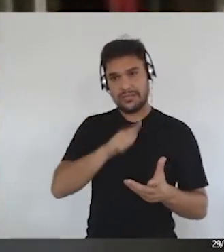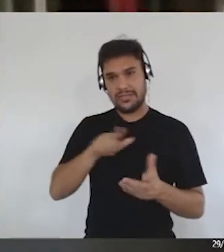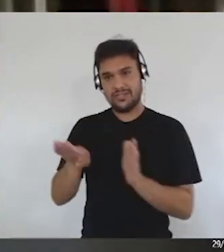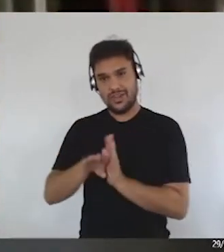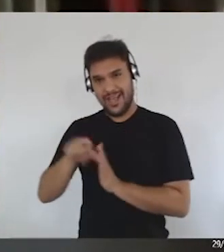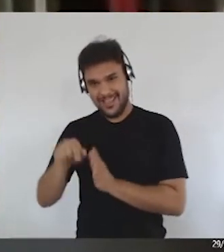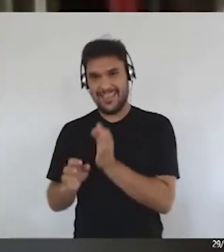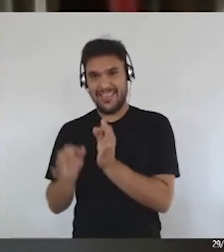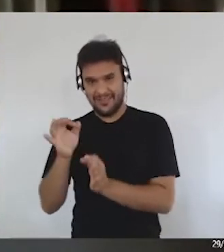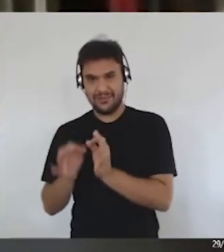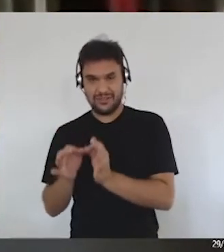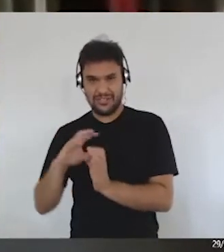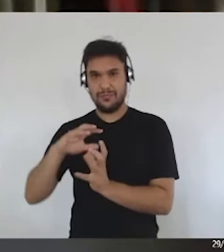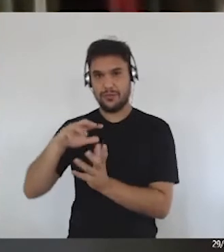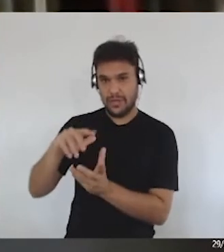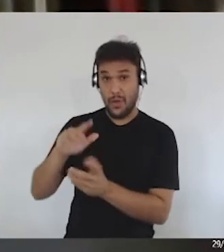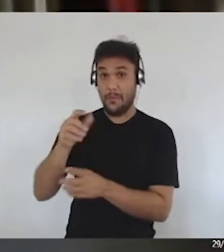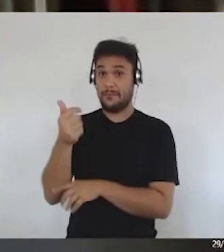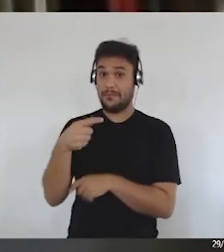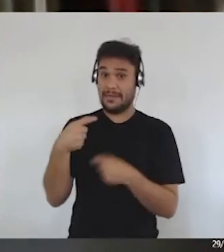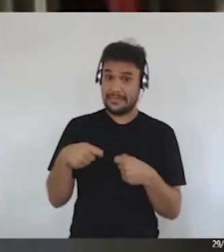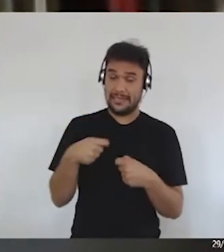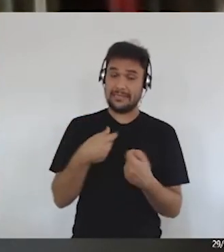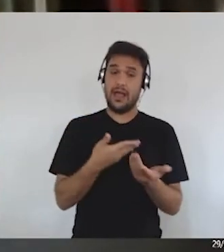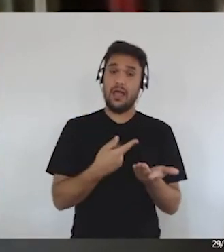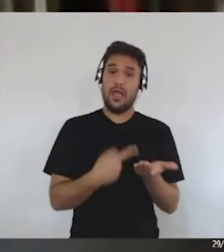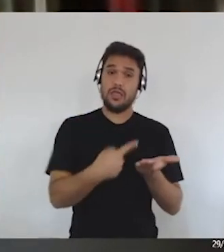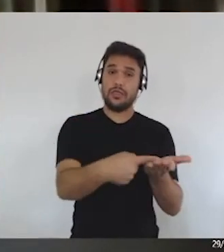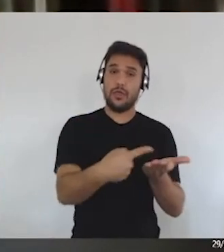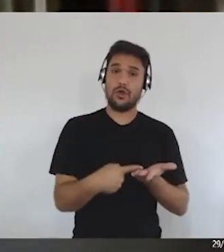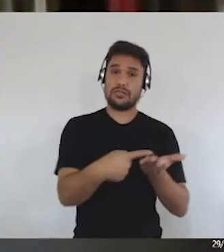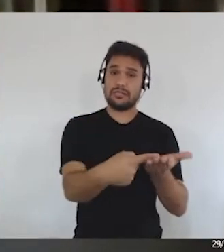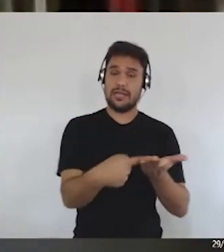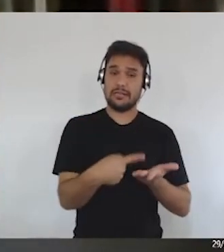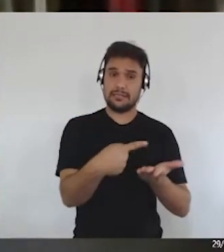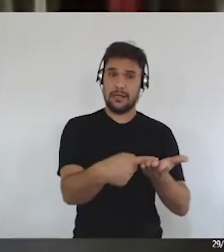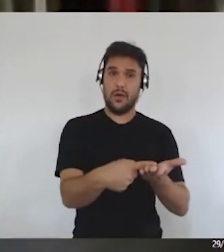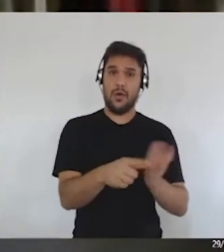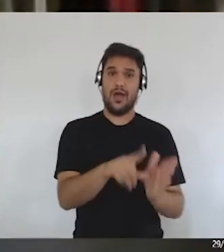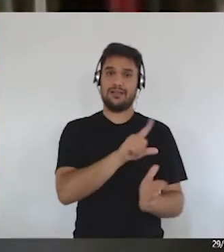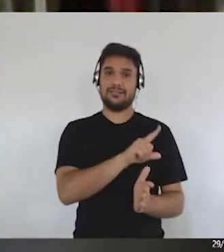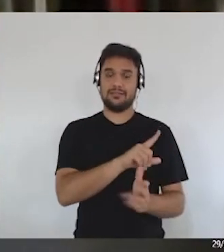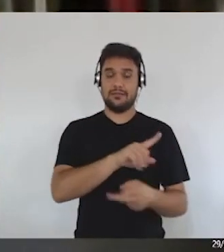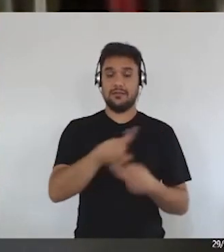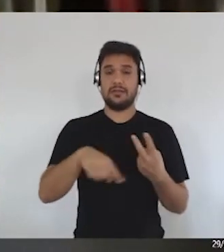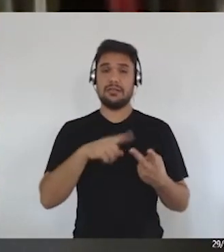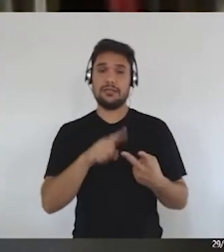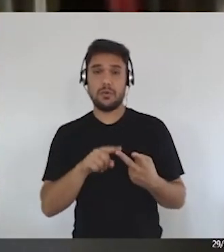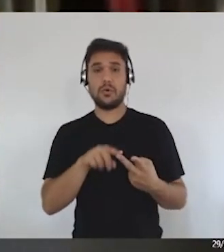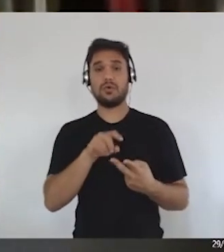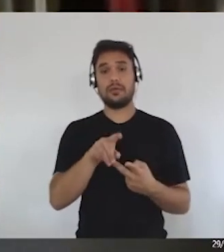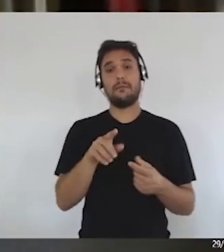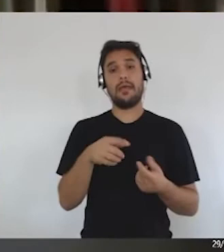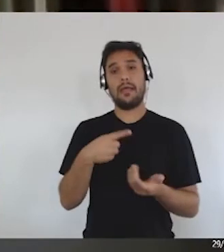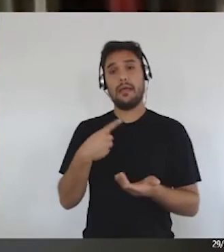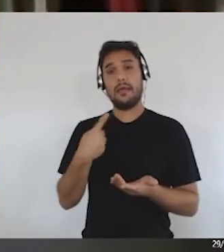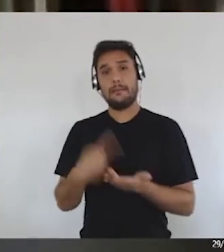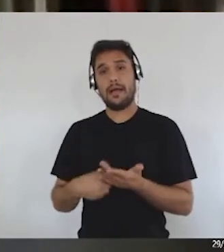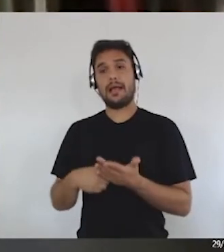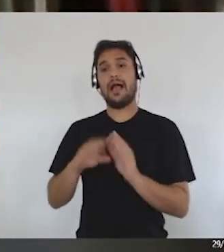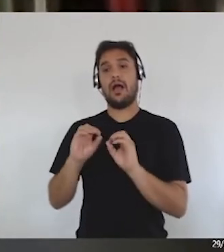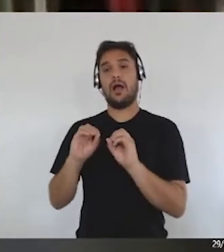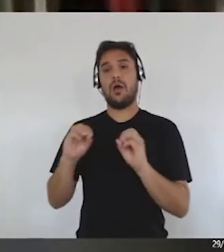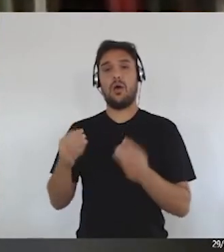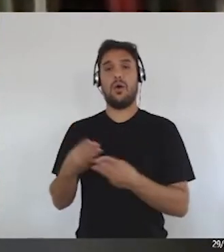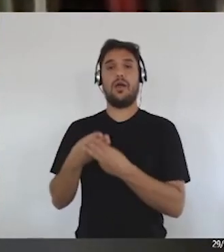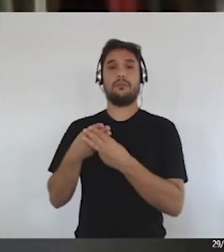primeiro, precisa de uma negociação preliminar com o Estado em causa. E segundo, provocar a Assembleia Mundial da Saúde,